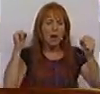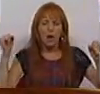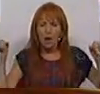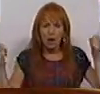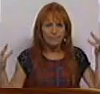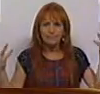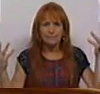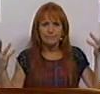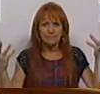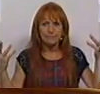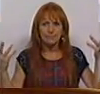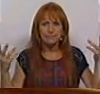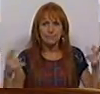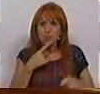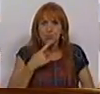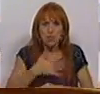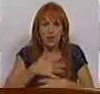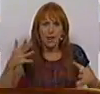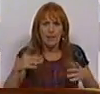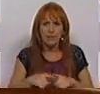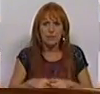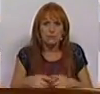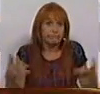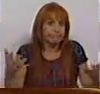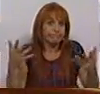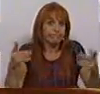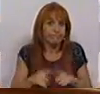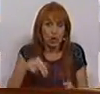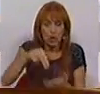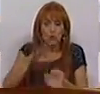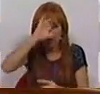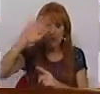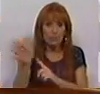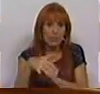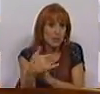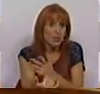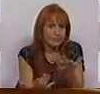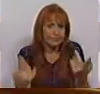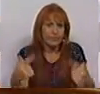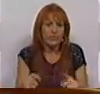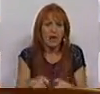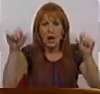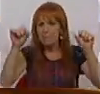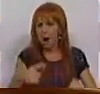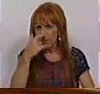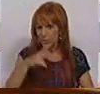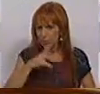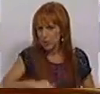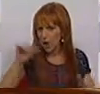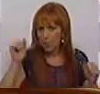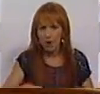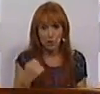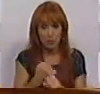absolutamente enorme nos postos consulares, que é mau para os portugueses, é mau